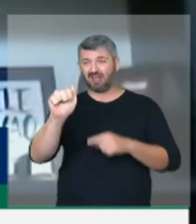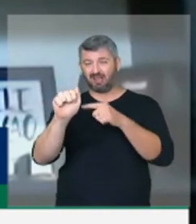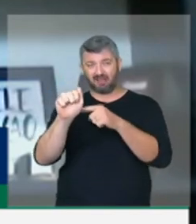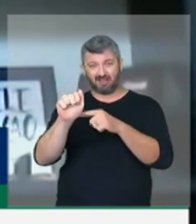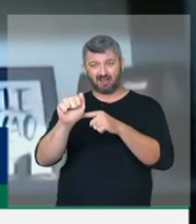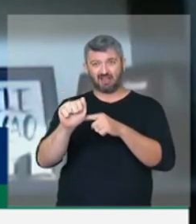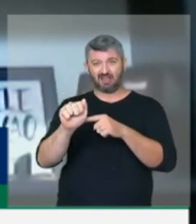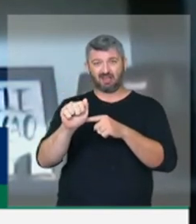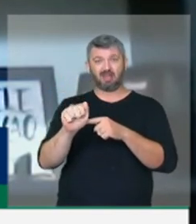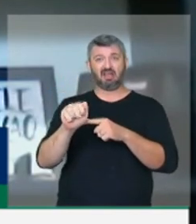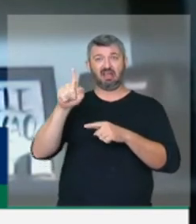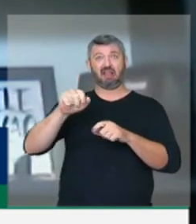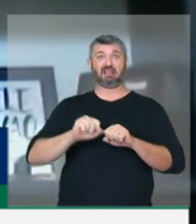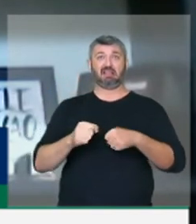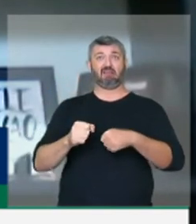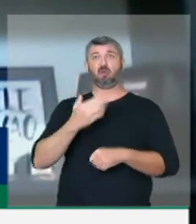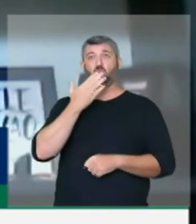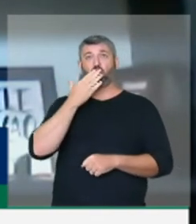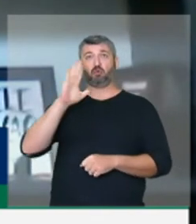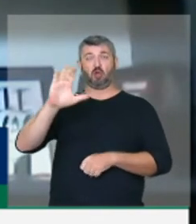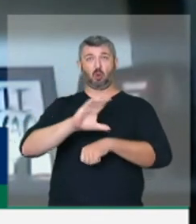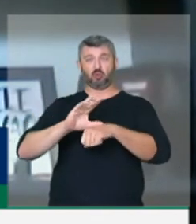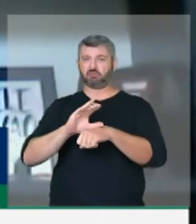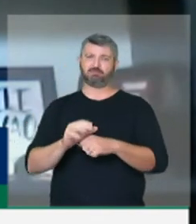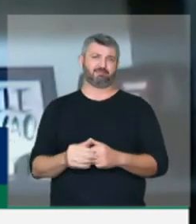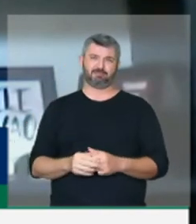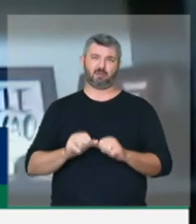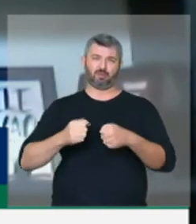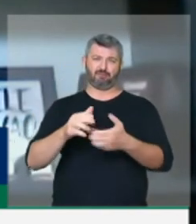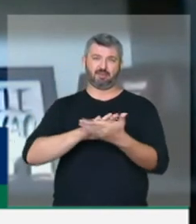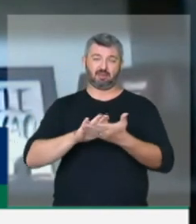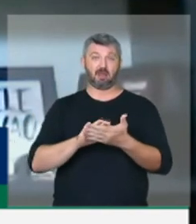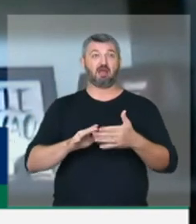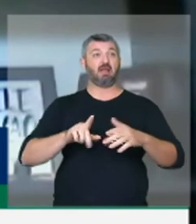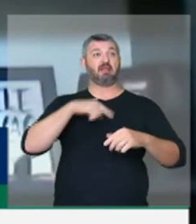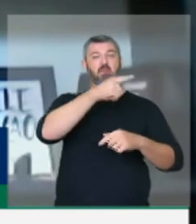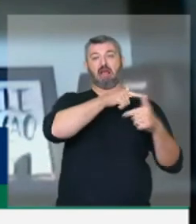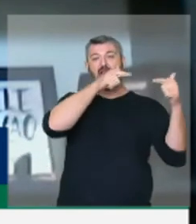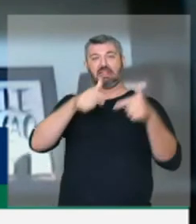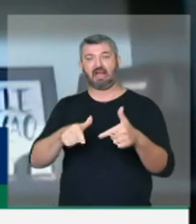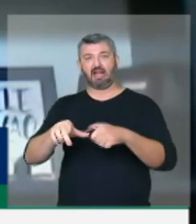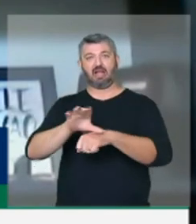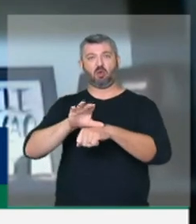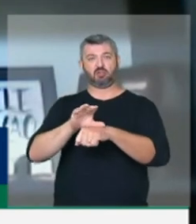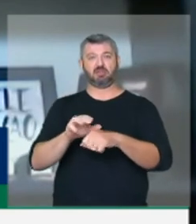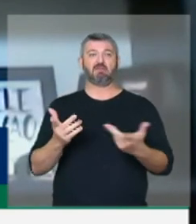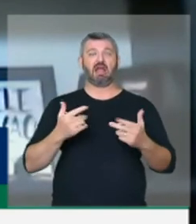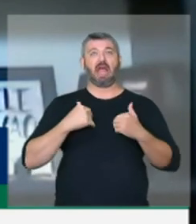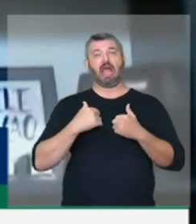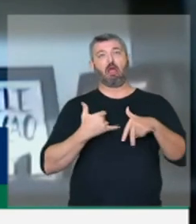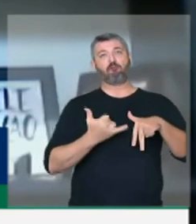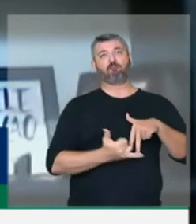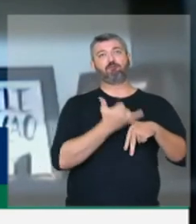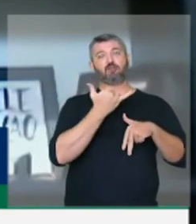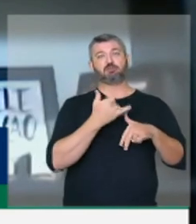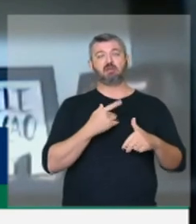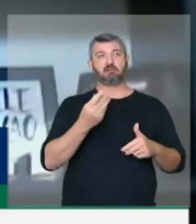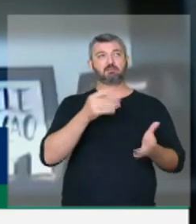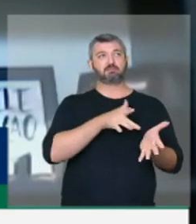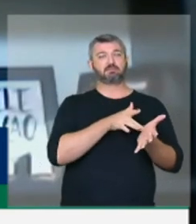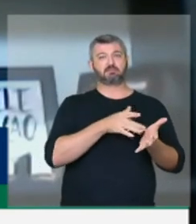de jurar defender a Constituição, porque não defende, depois atacar a Constituição e vir se fazer de vítima para